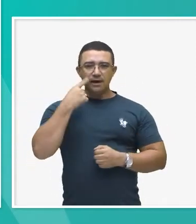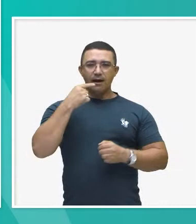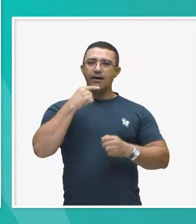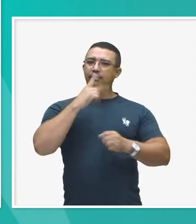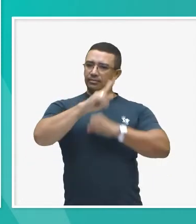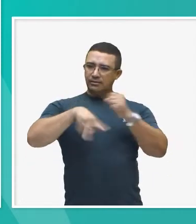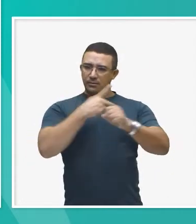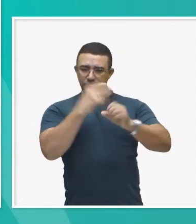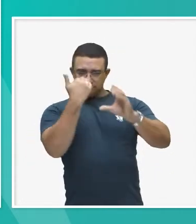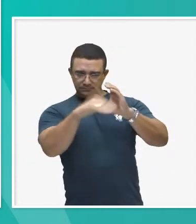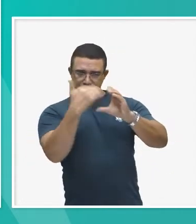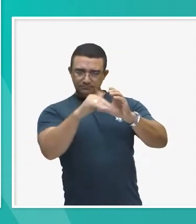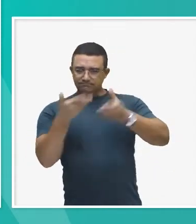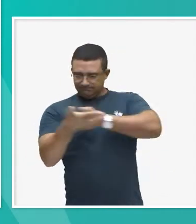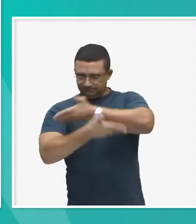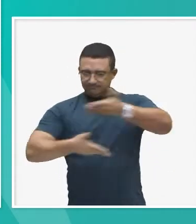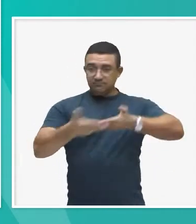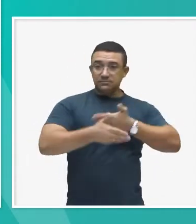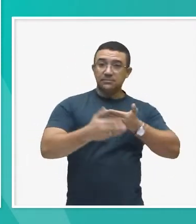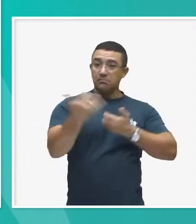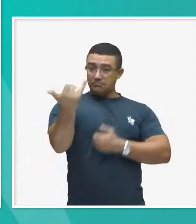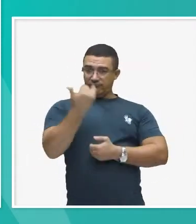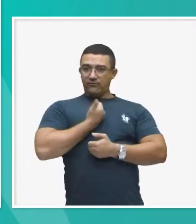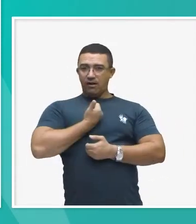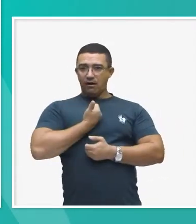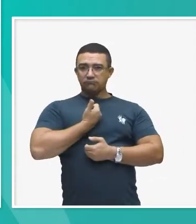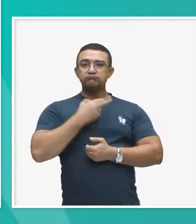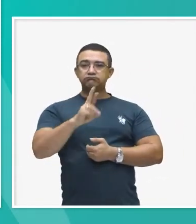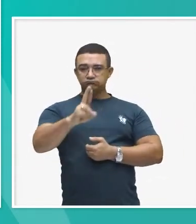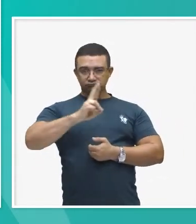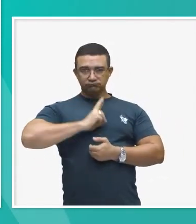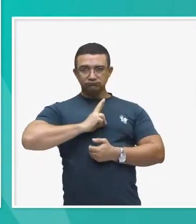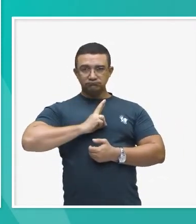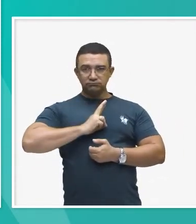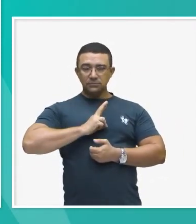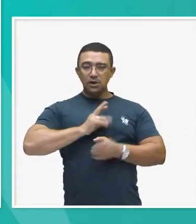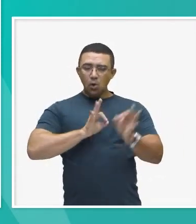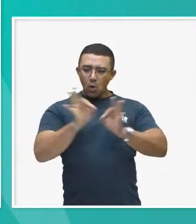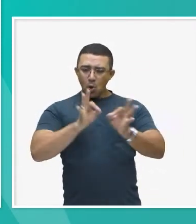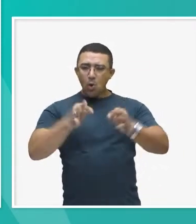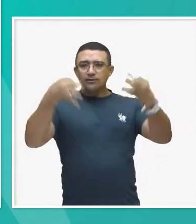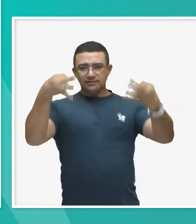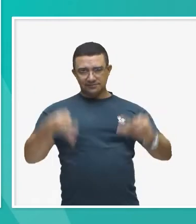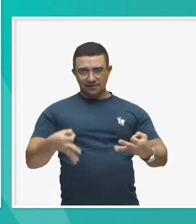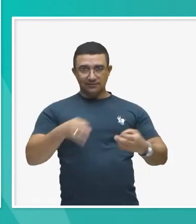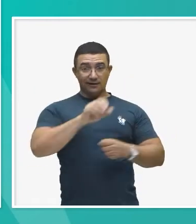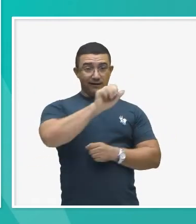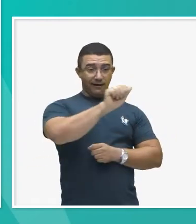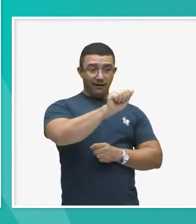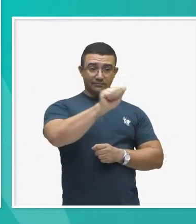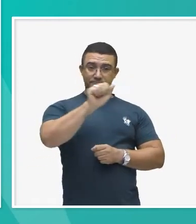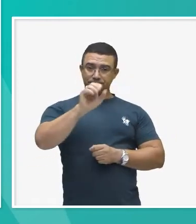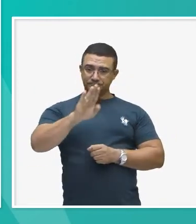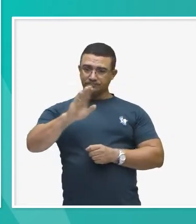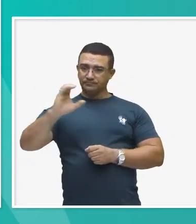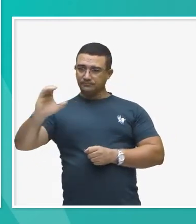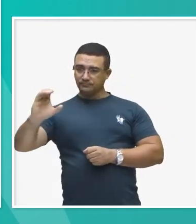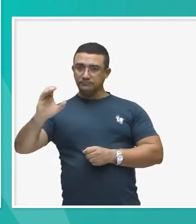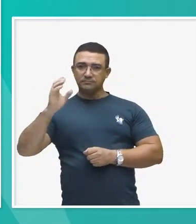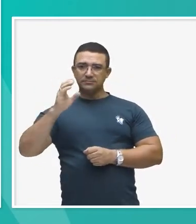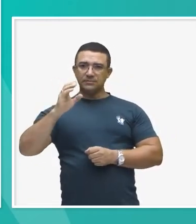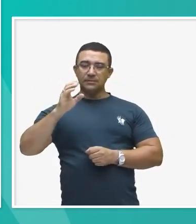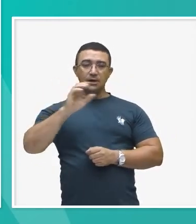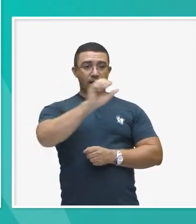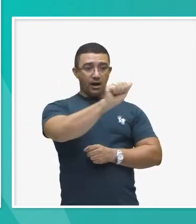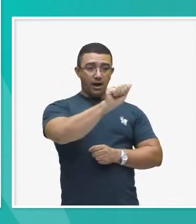e dizer qual é a ordem certa dessas imagens, ok? Vai aparecer a imagem A, B e C. Elas não vão